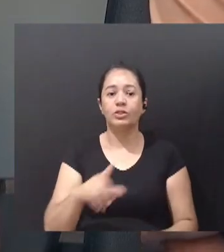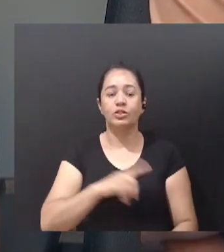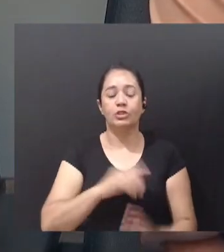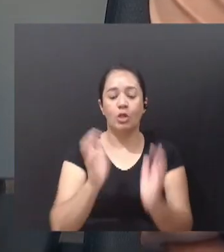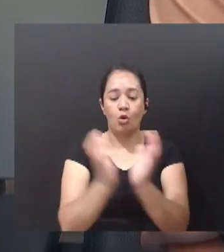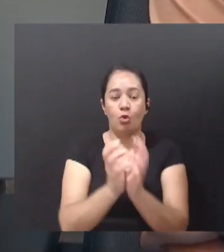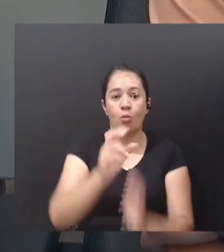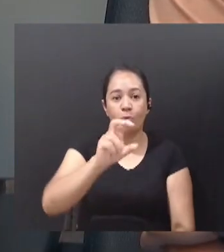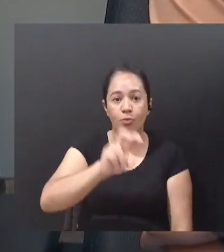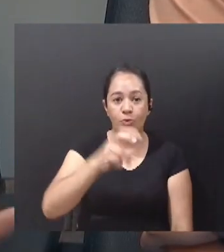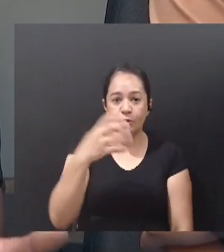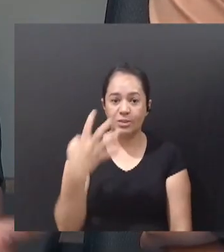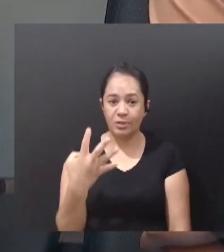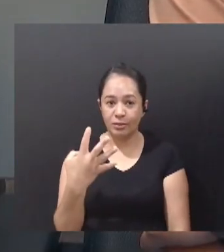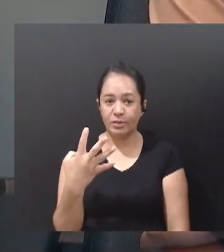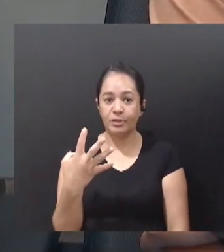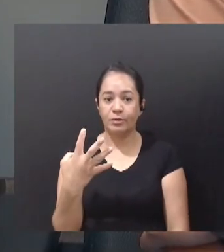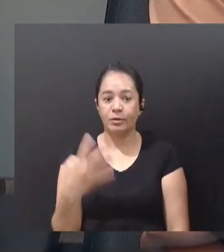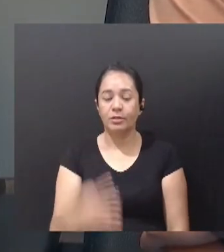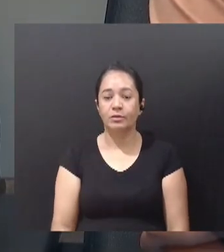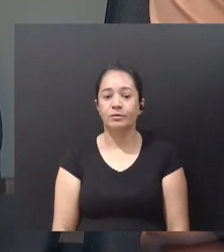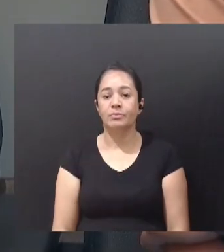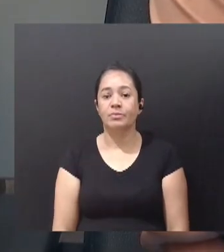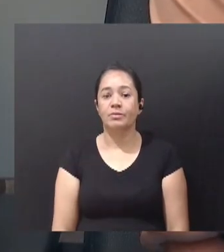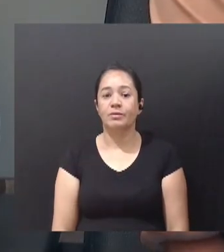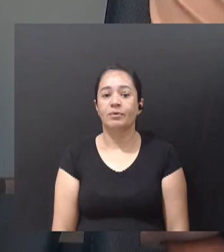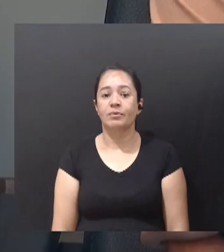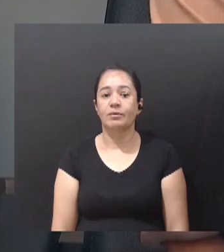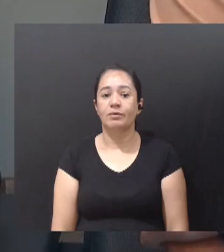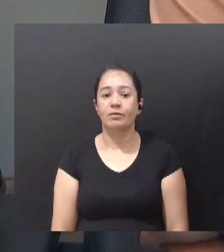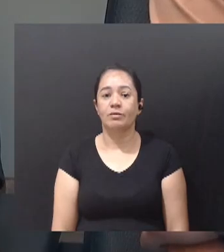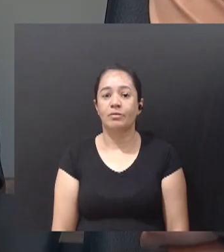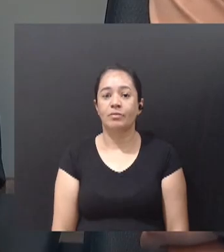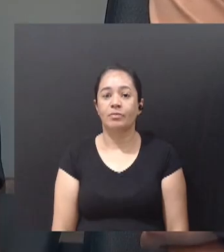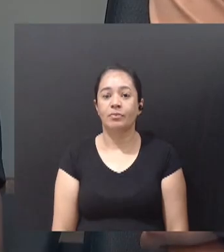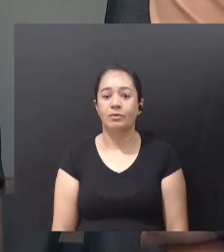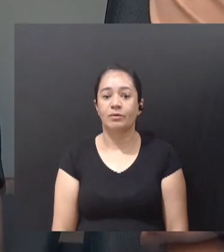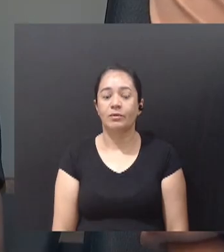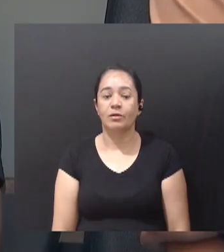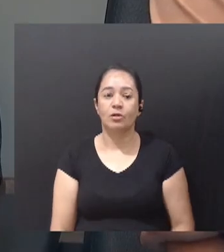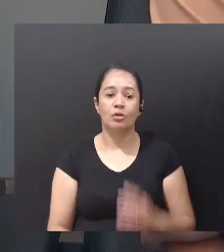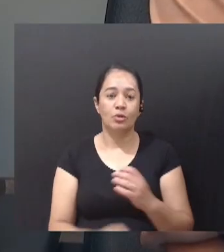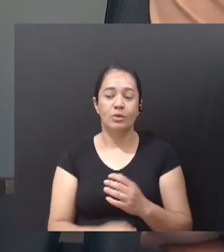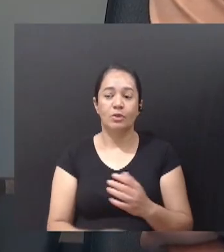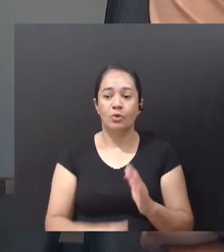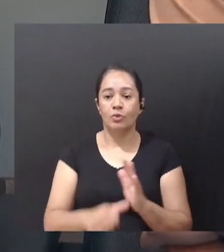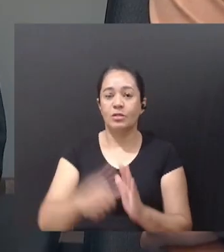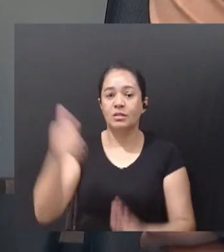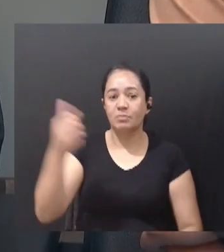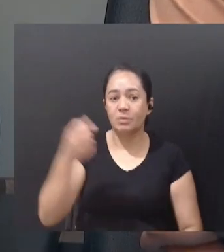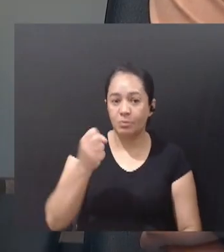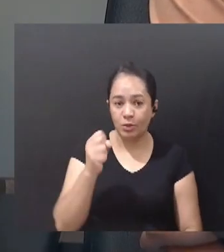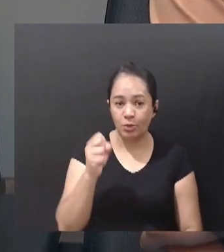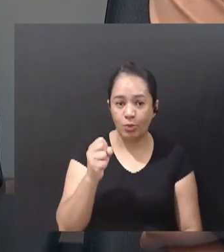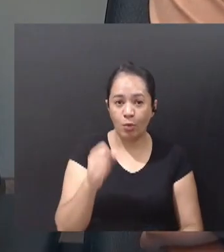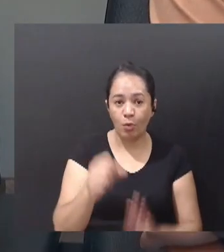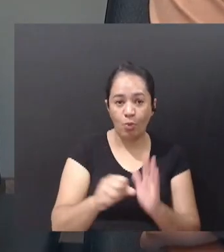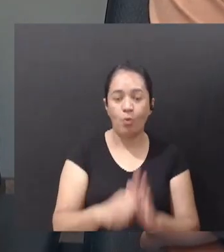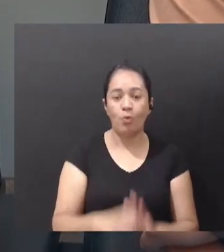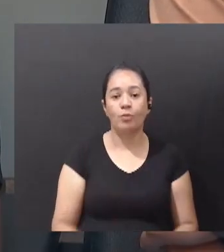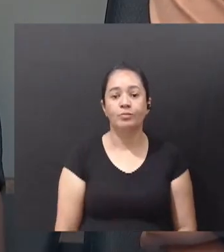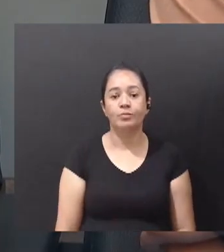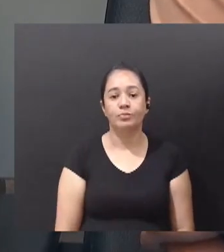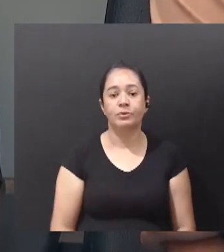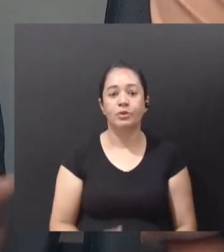E dessas 54 bandas, 8 bandas a gente era os primeiros, no caso, né? O prêmio era essa faixa